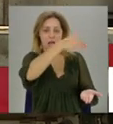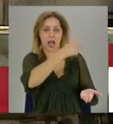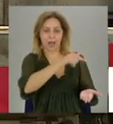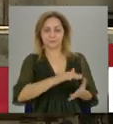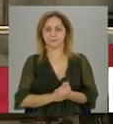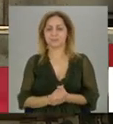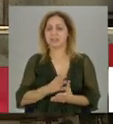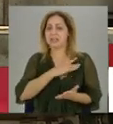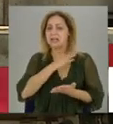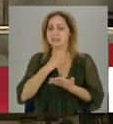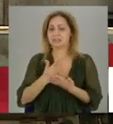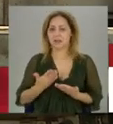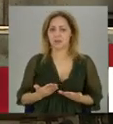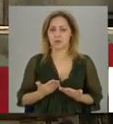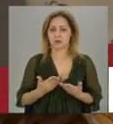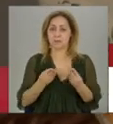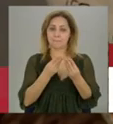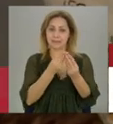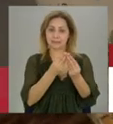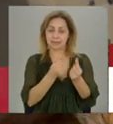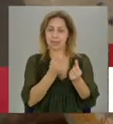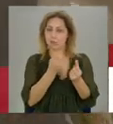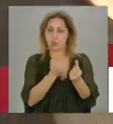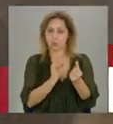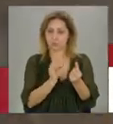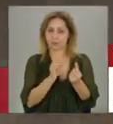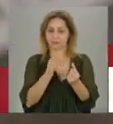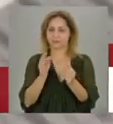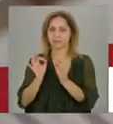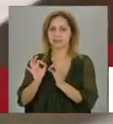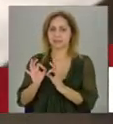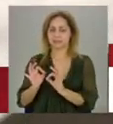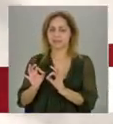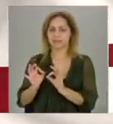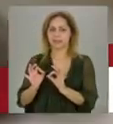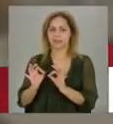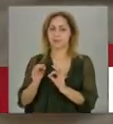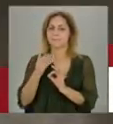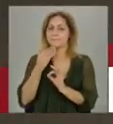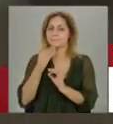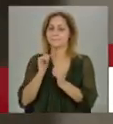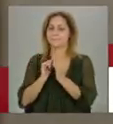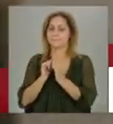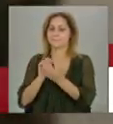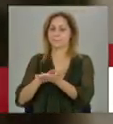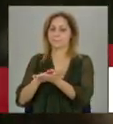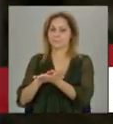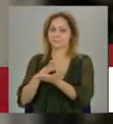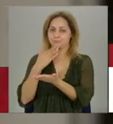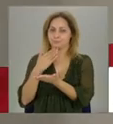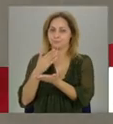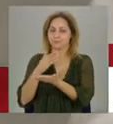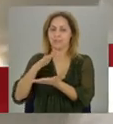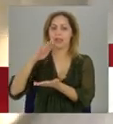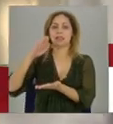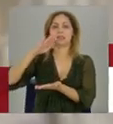não temos tido falta de material nenhum. Sim, vou-te deixar aqui a nota de encomenda e as estampas já aqui estão. Havia,